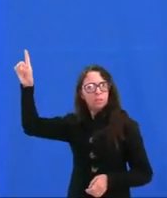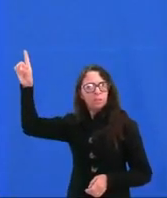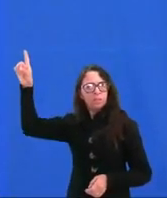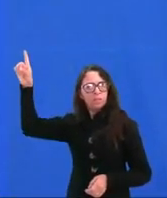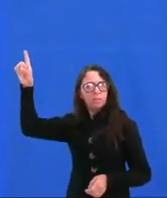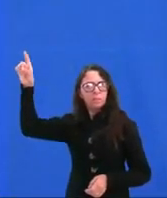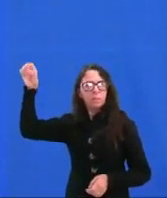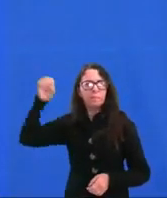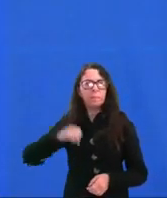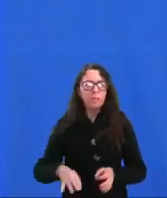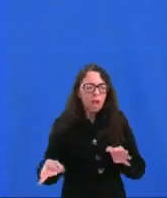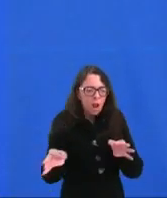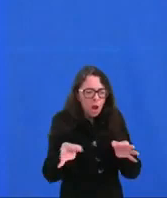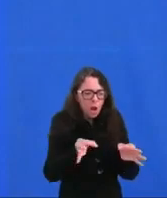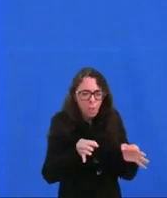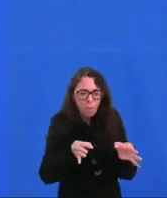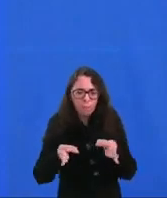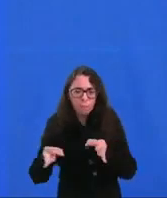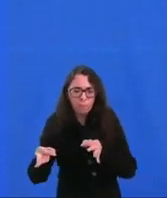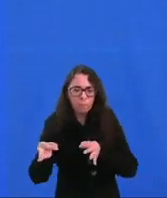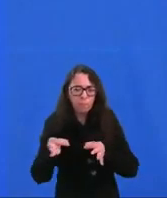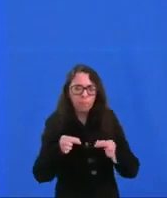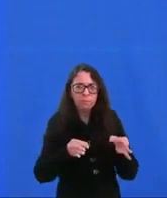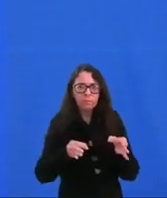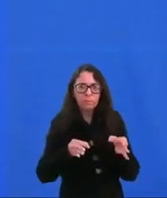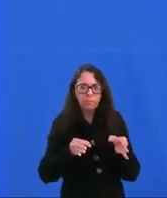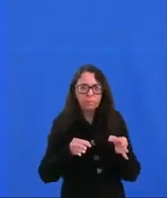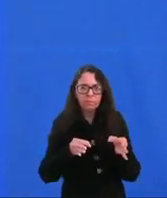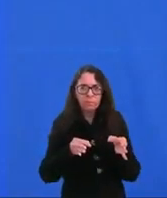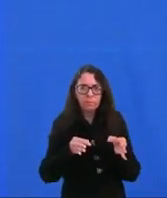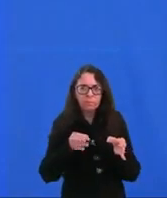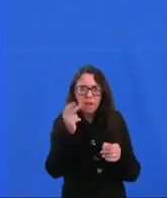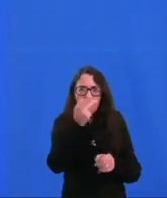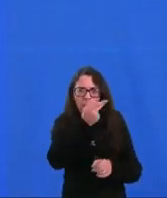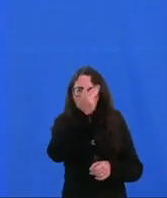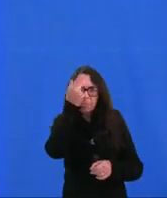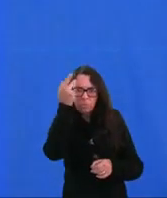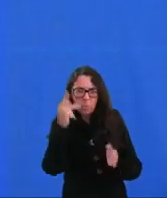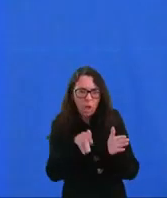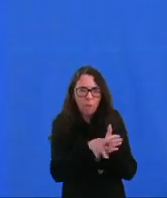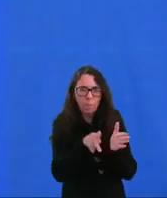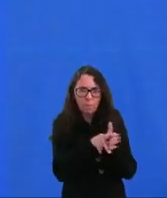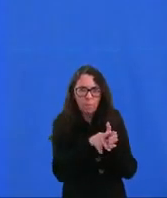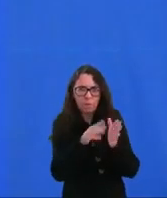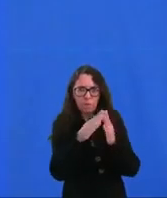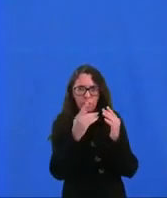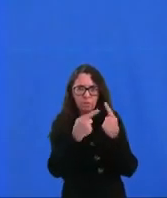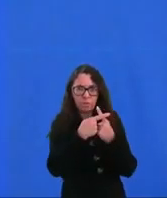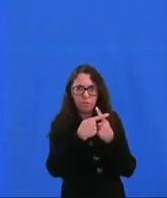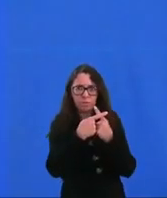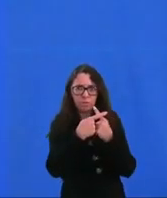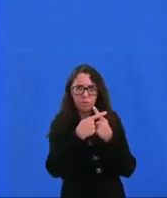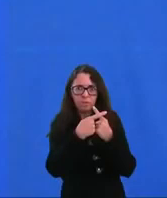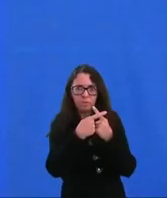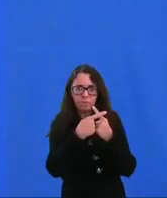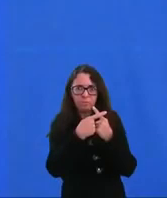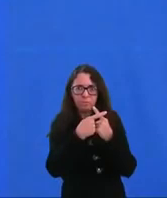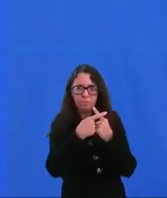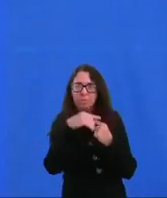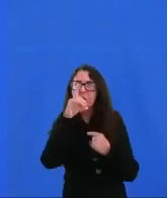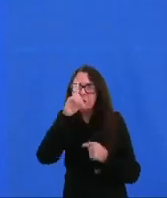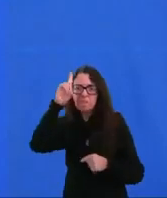corpo como lhe aprouve. Veja bem, quem que distribui, né, a igreja